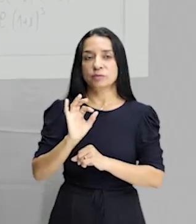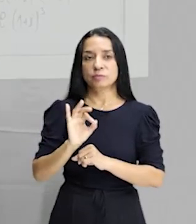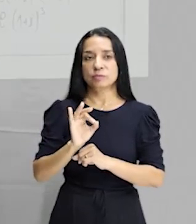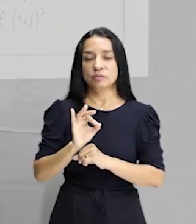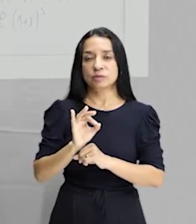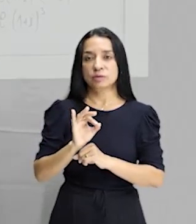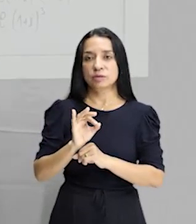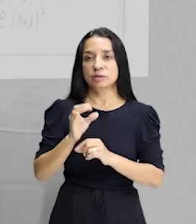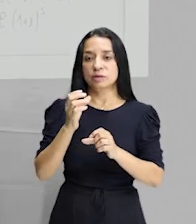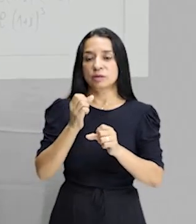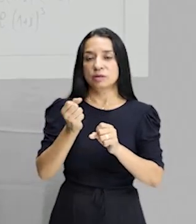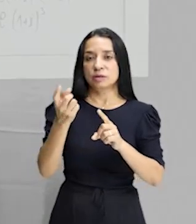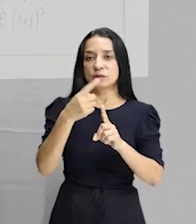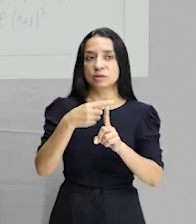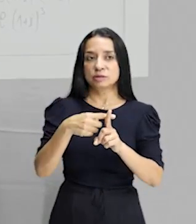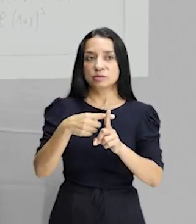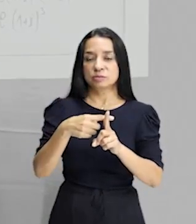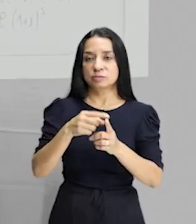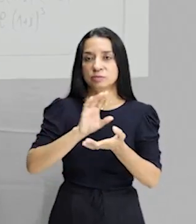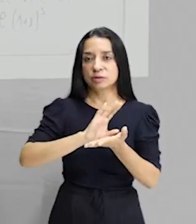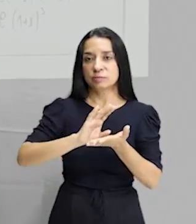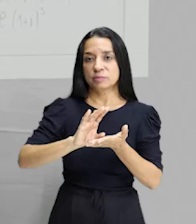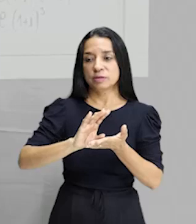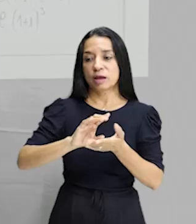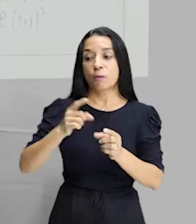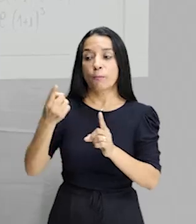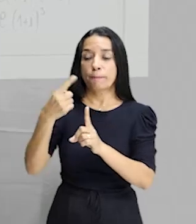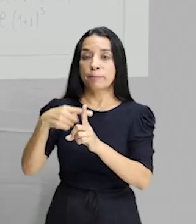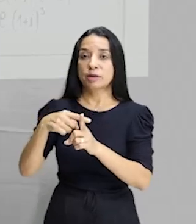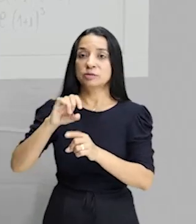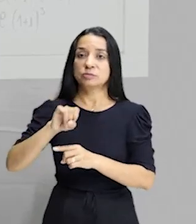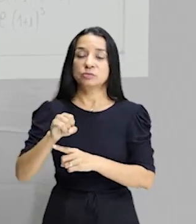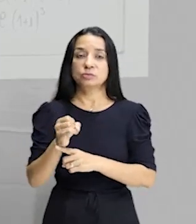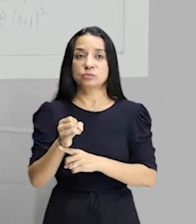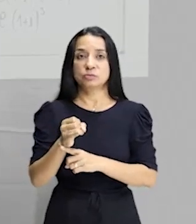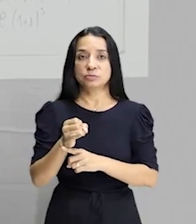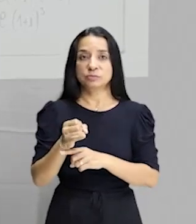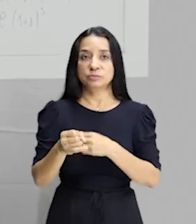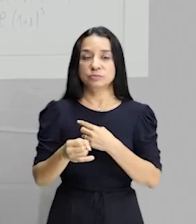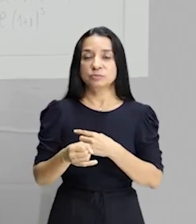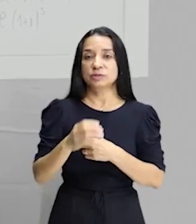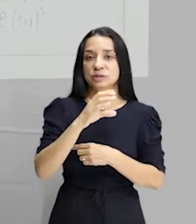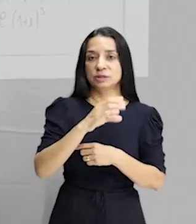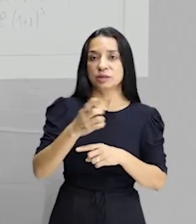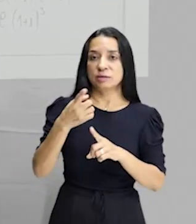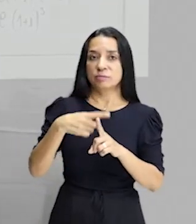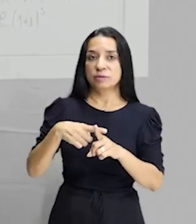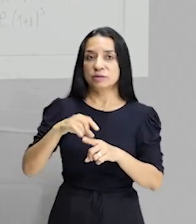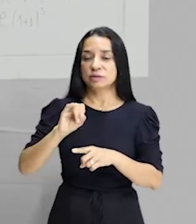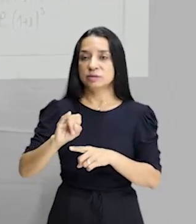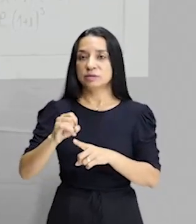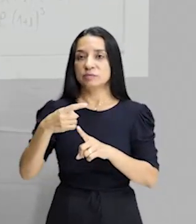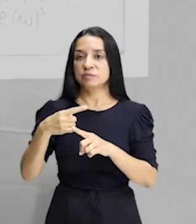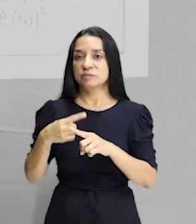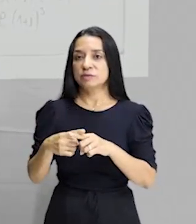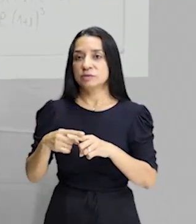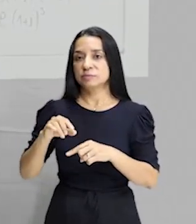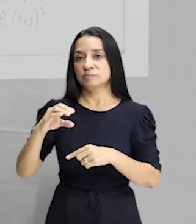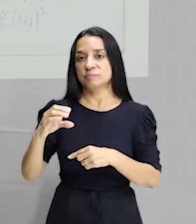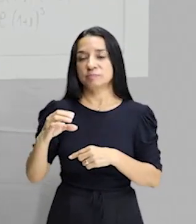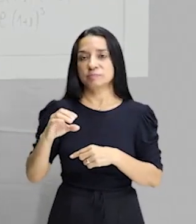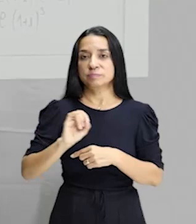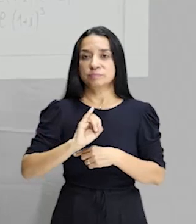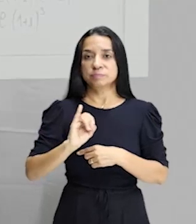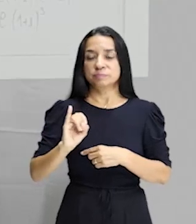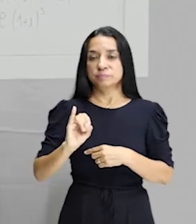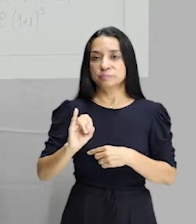a soma desse capital com esse juros então fica C mais i x c se